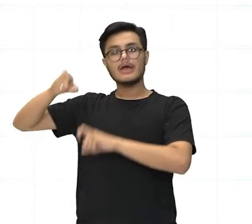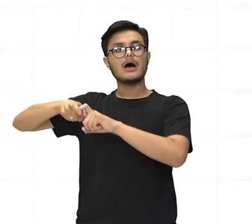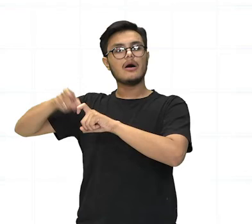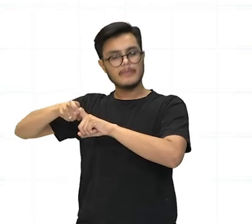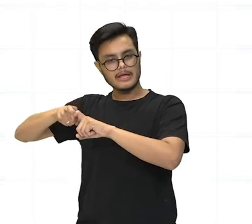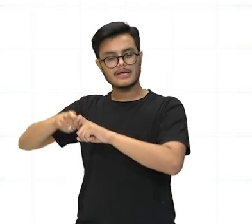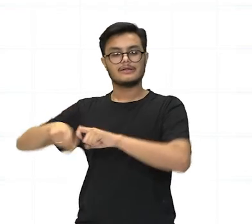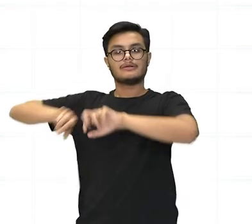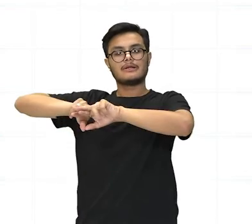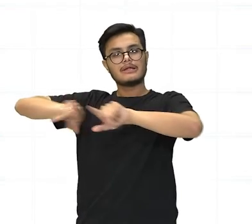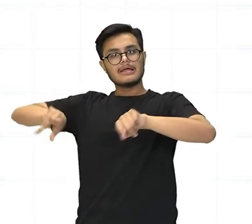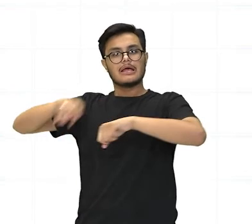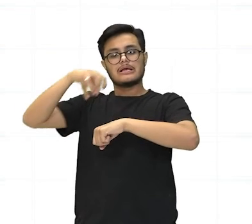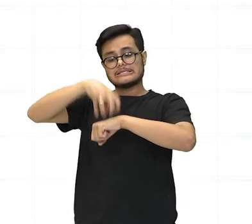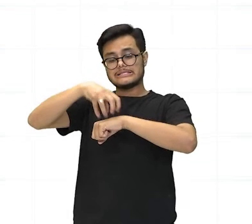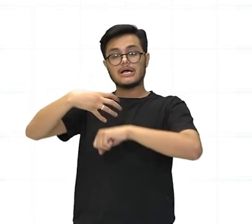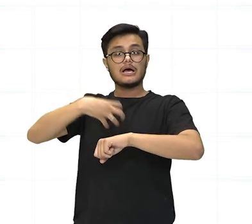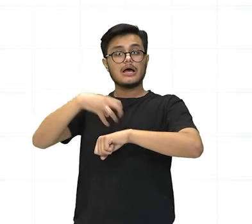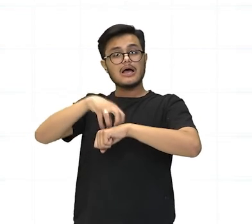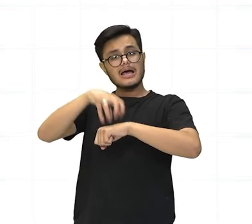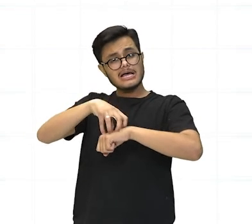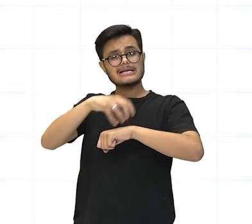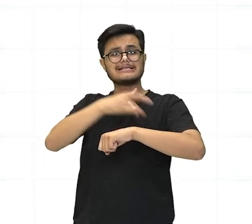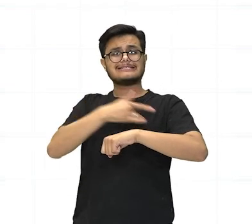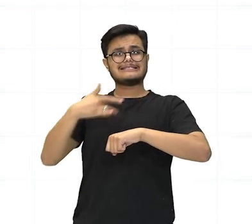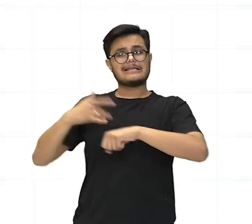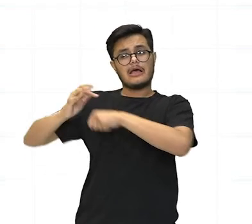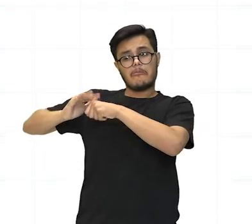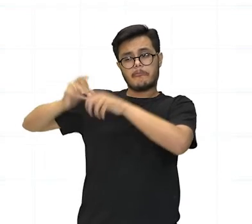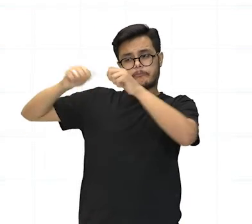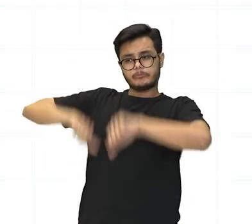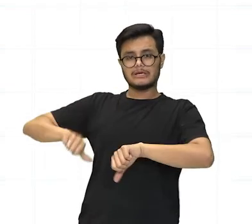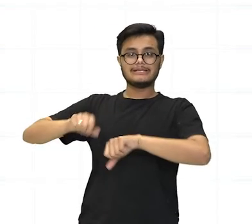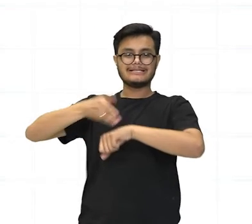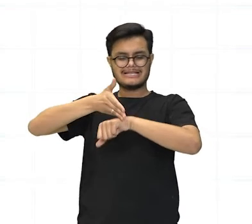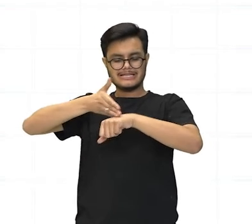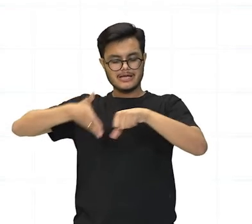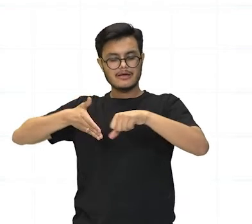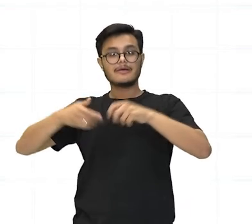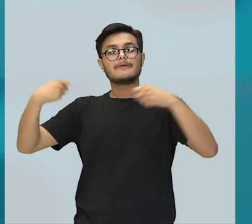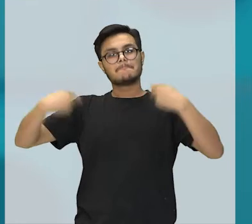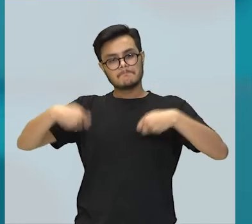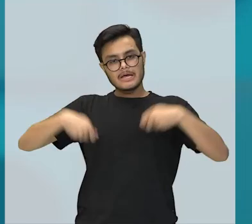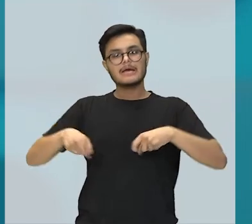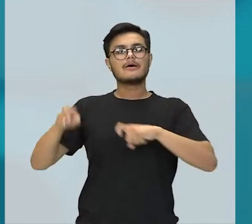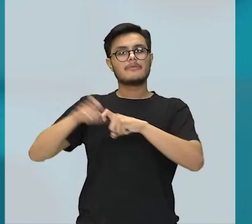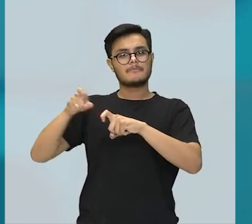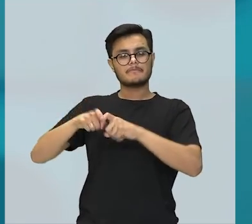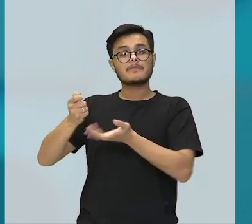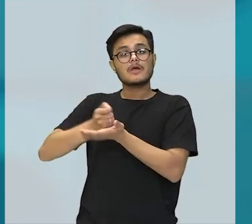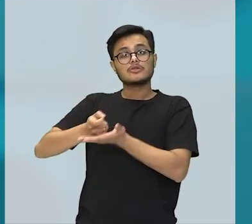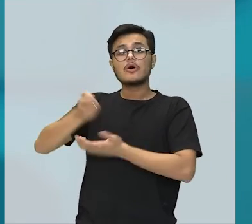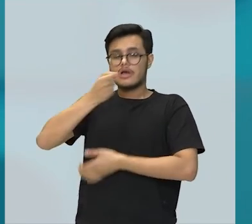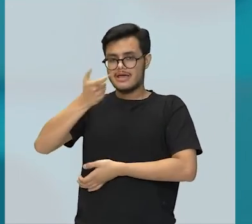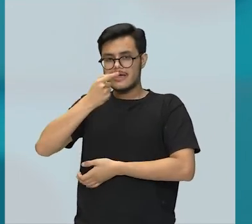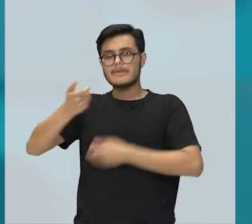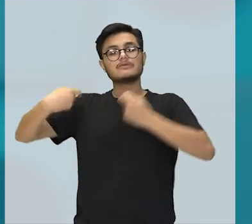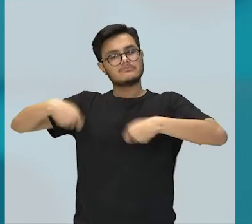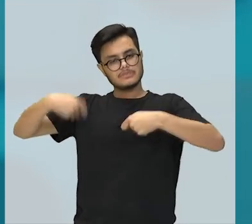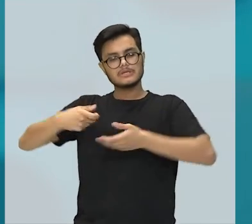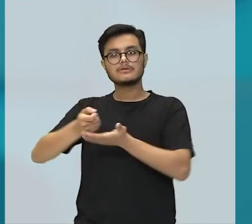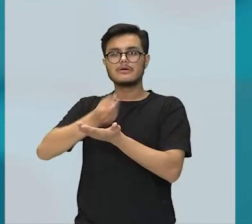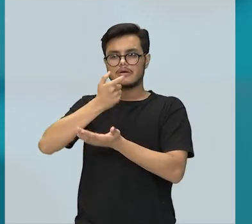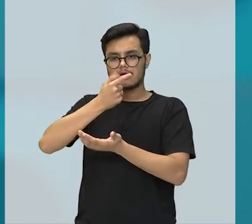infecção na região do corte, porque com certeza a pessoa vai precisar tomar um antibiótico